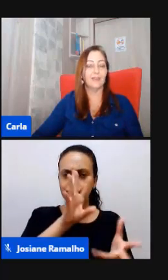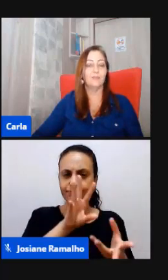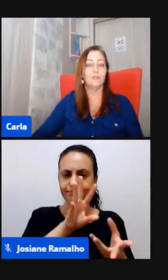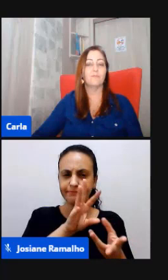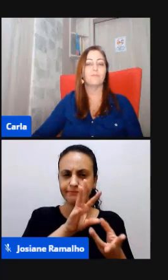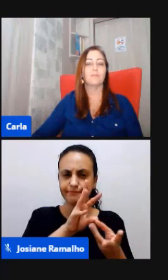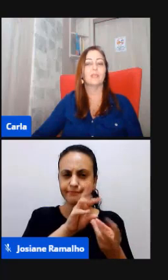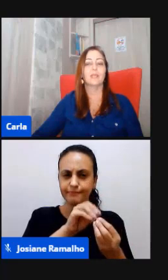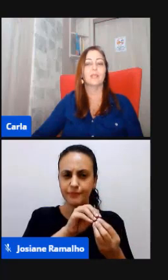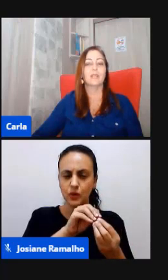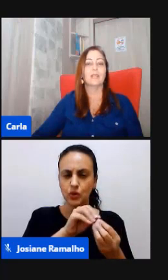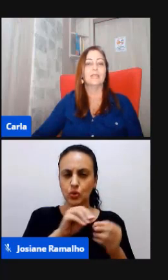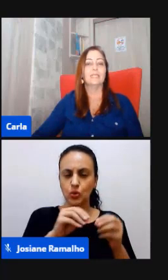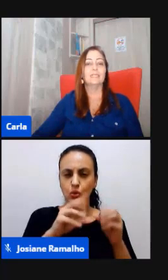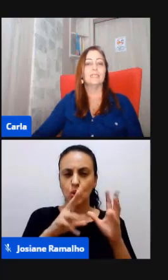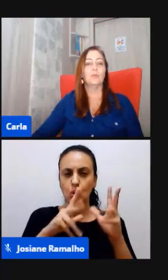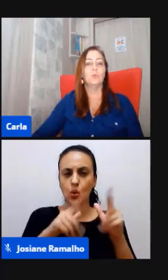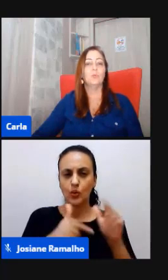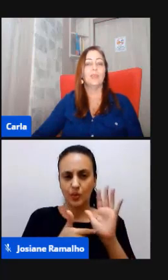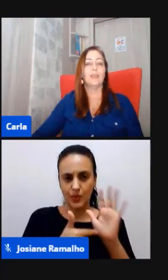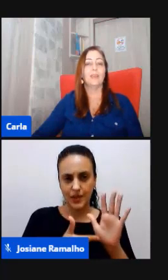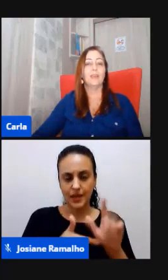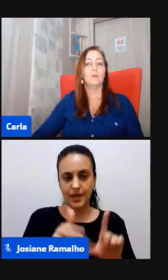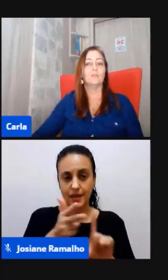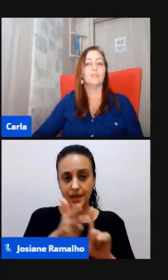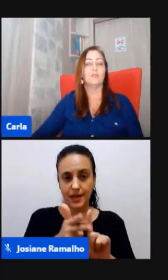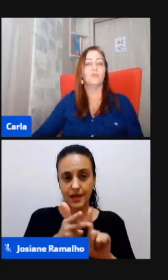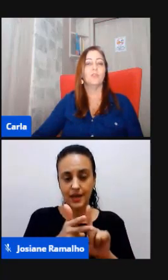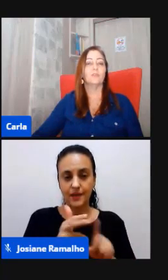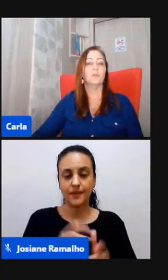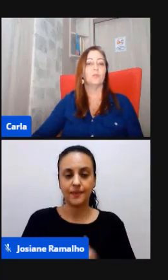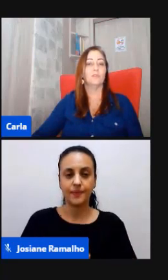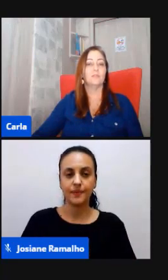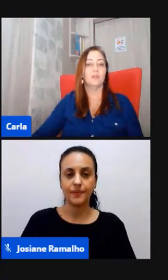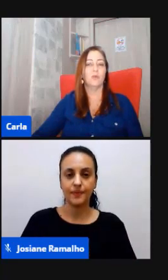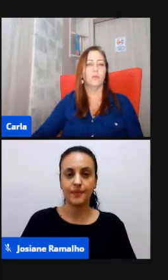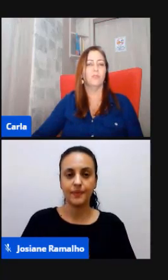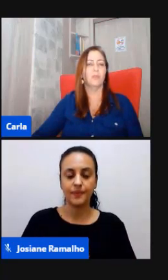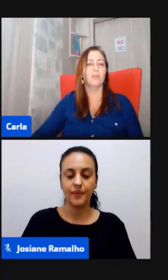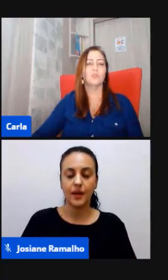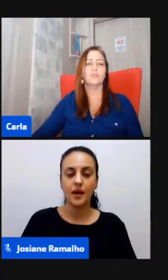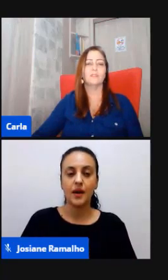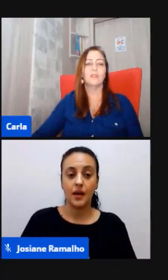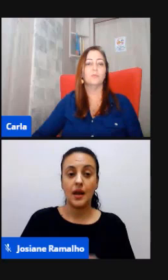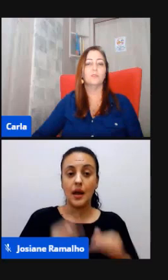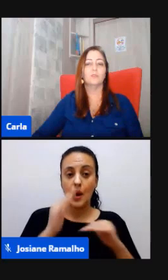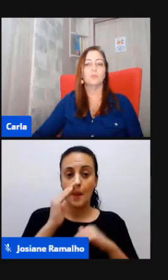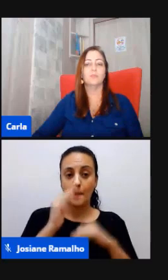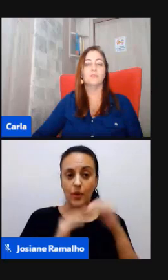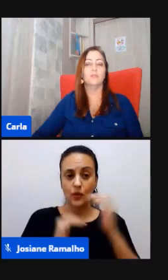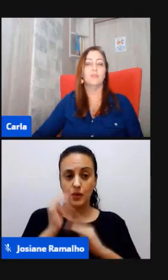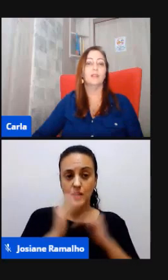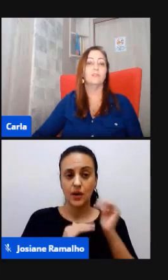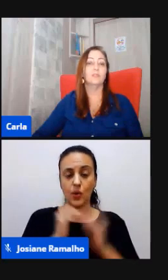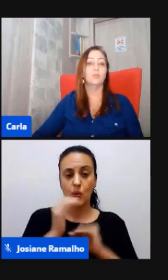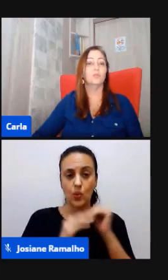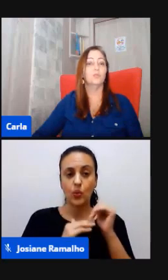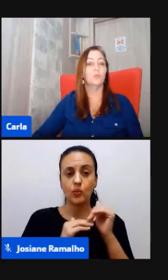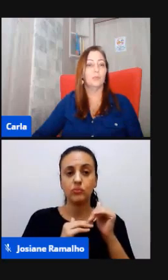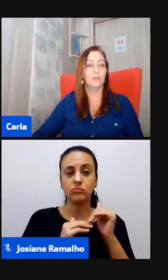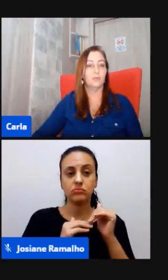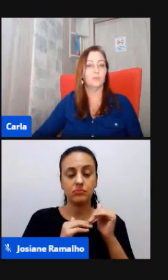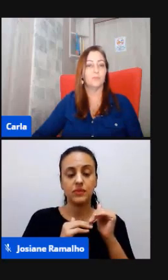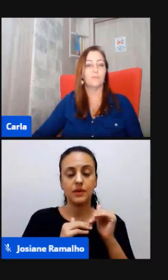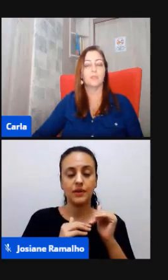nessa live. Então, os desafios da profissão, obviamente, nós temos e somos desafiados a